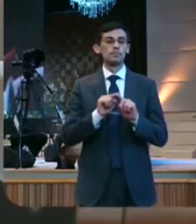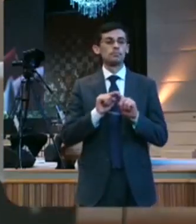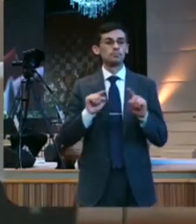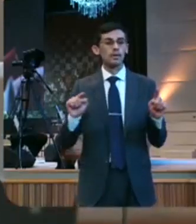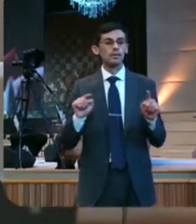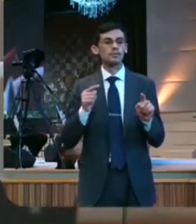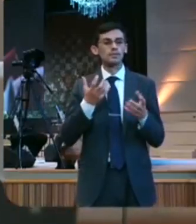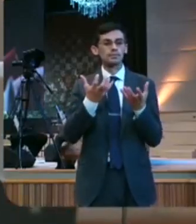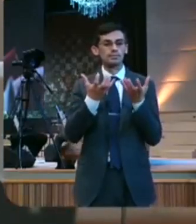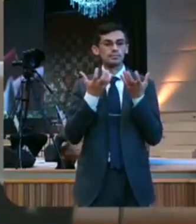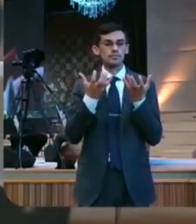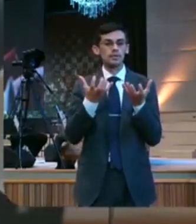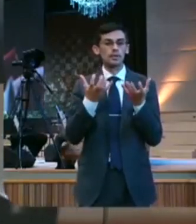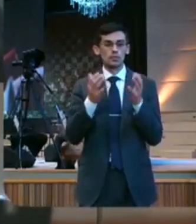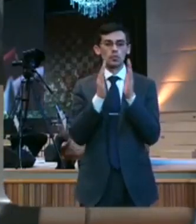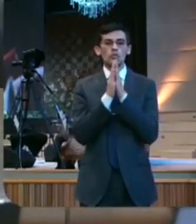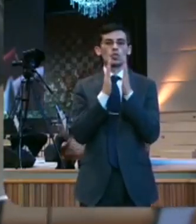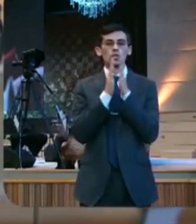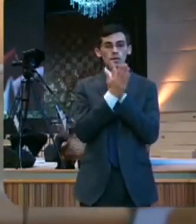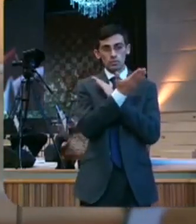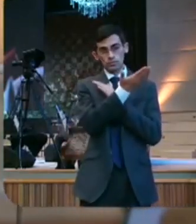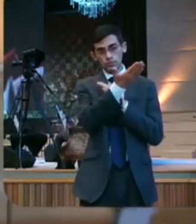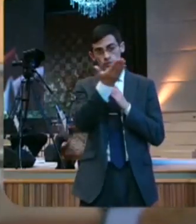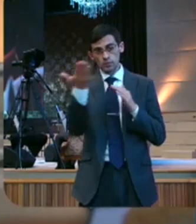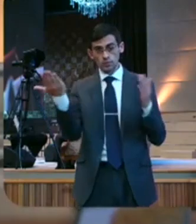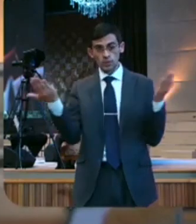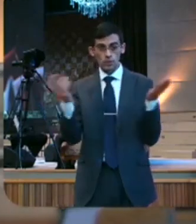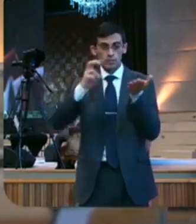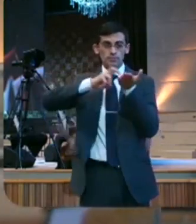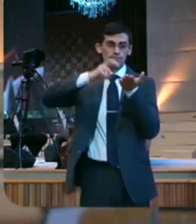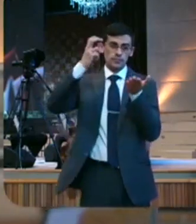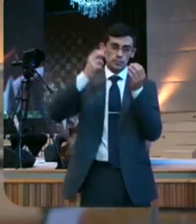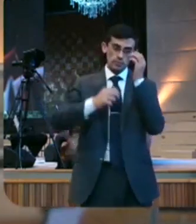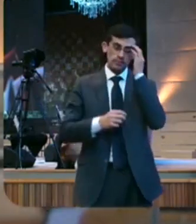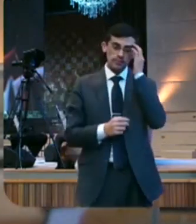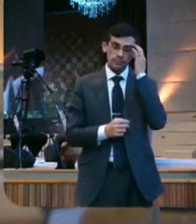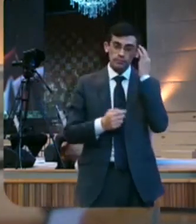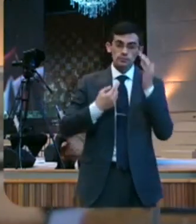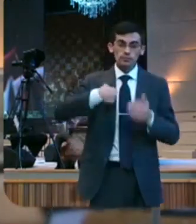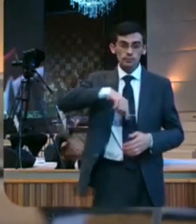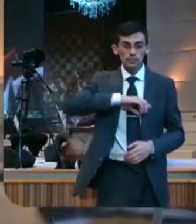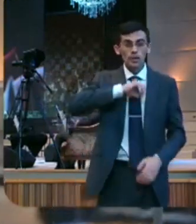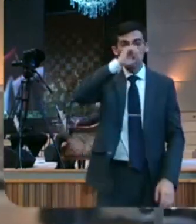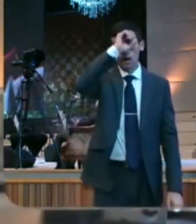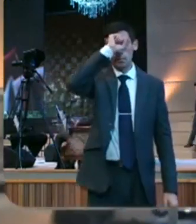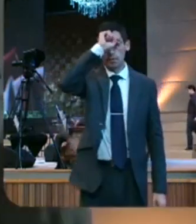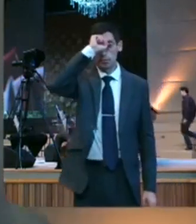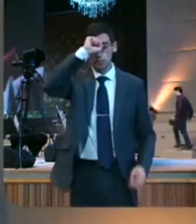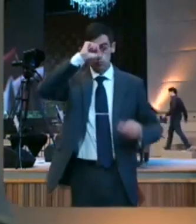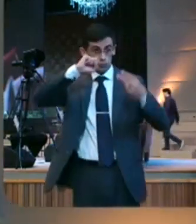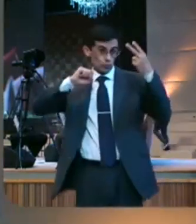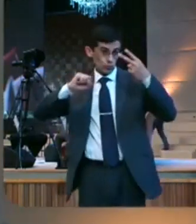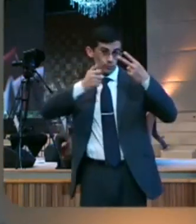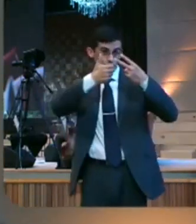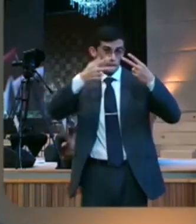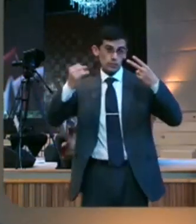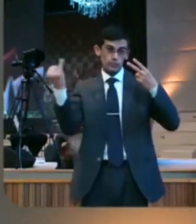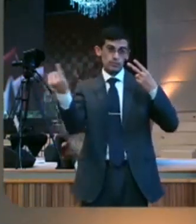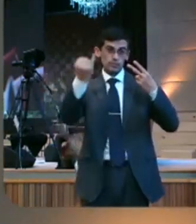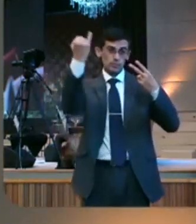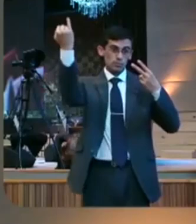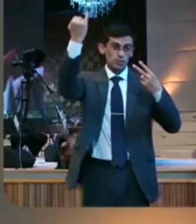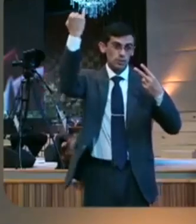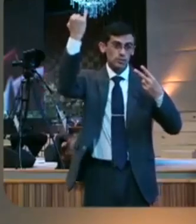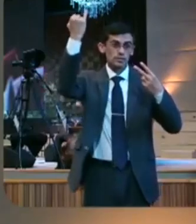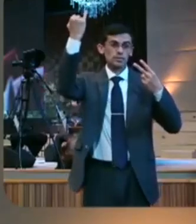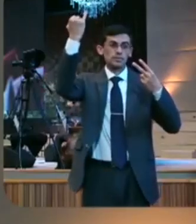Mas eu queria orar com você nessa manhã. A gente aprendeu só 2 princípios